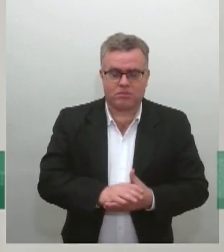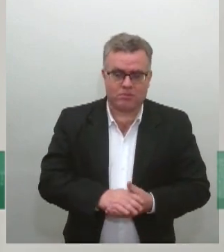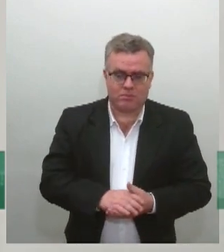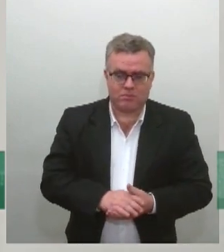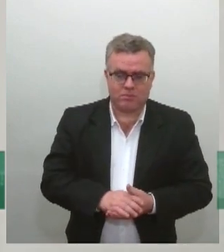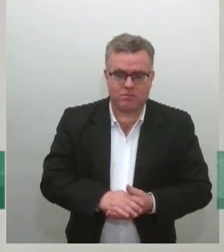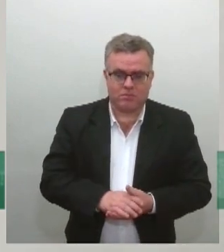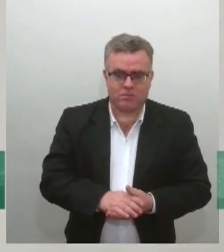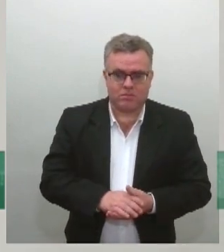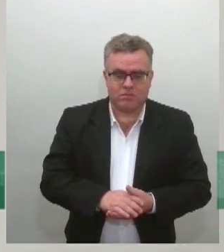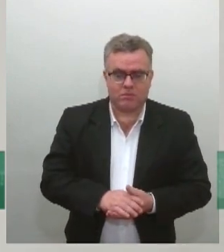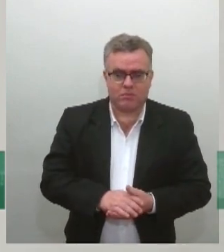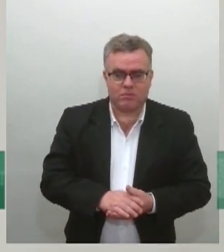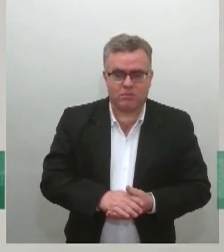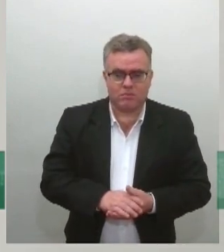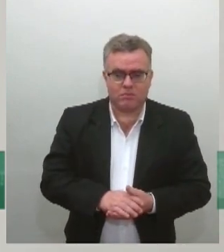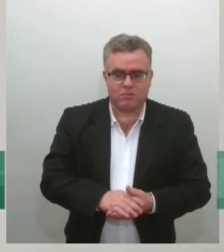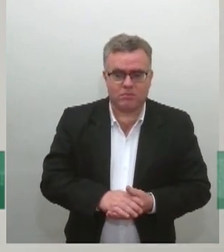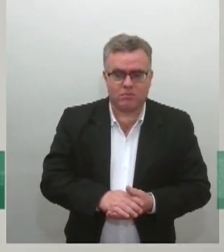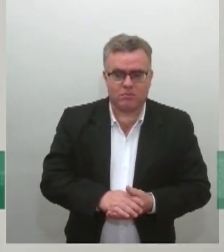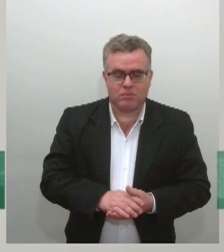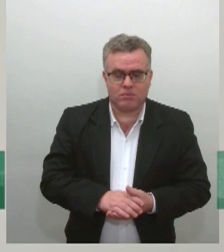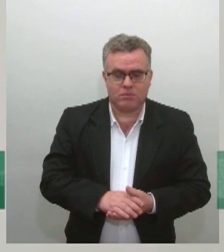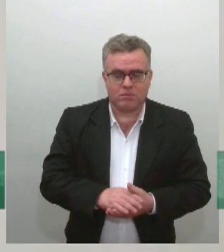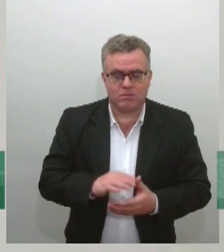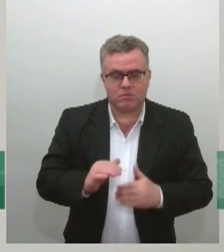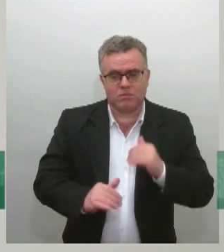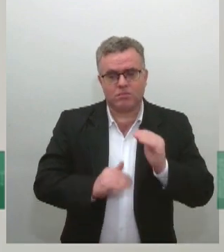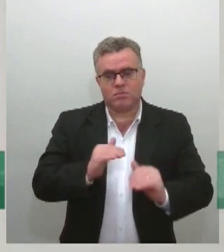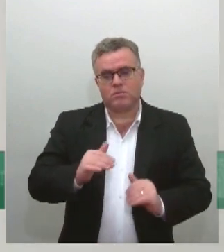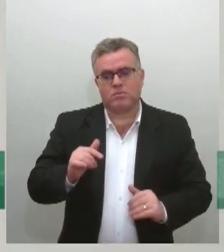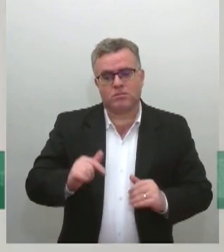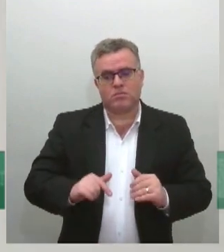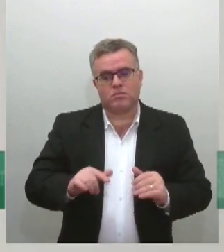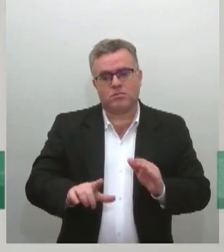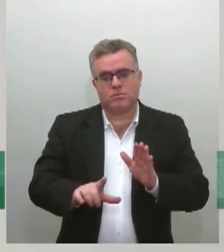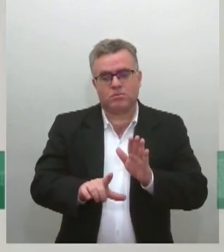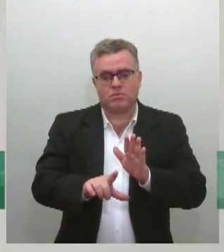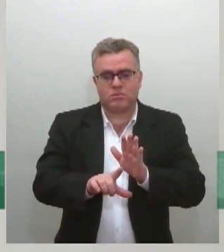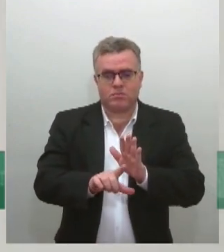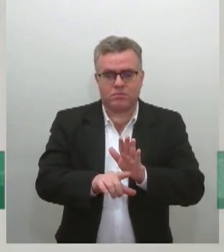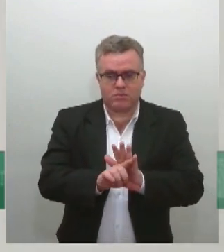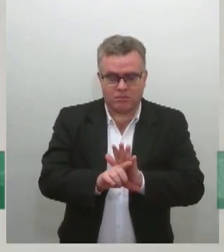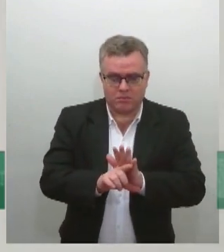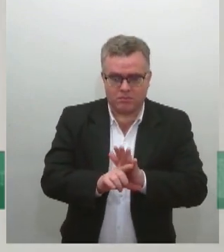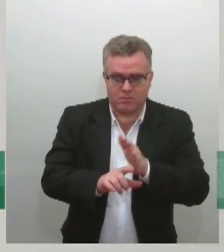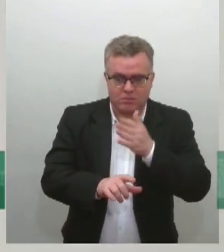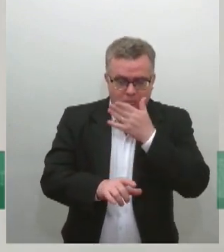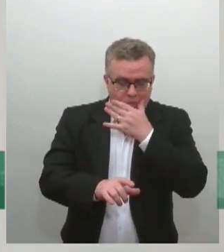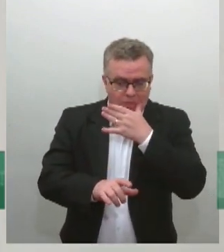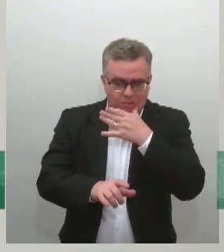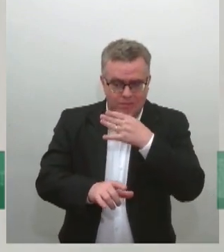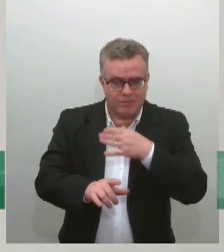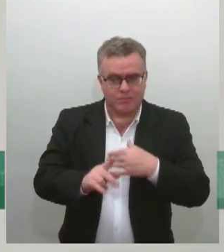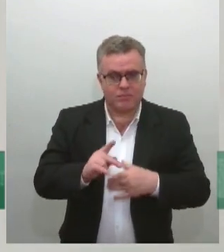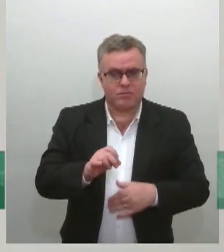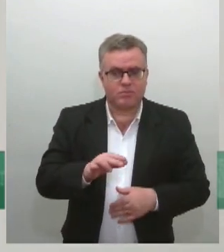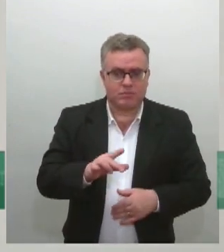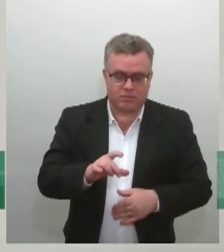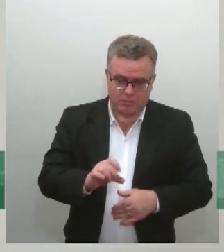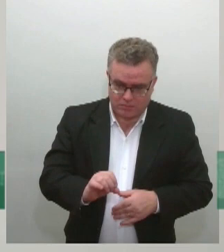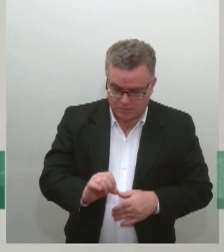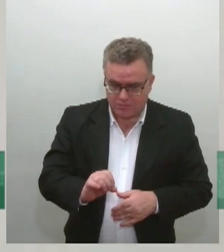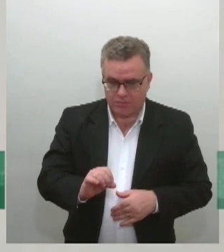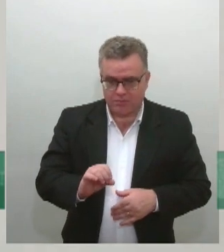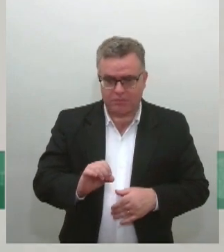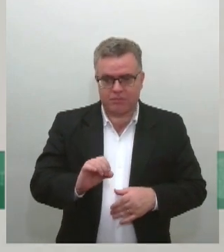busca avançar. E a lei Paulo Gustavo, e agora o Plano Nacional Copiplan, tem como premissa para